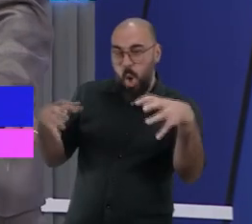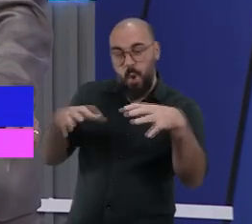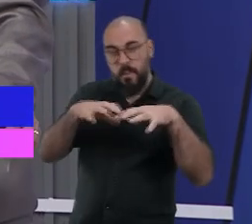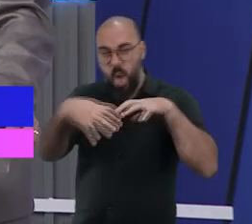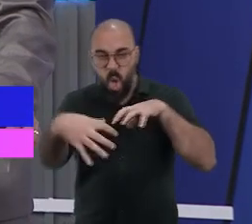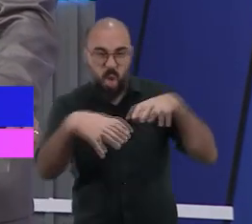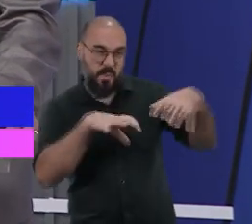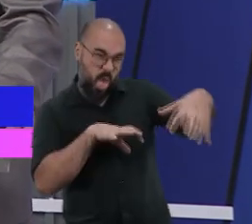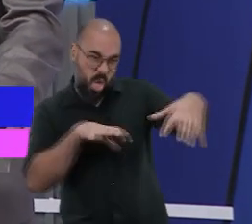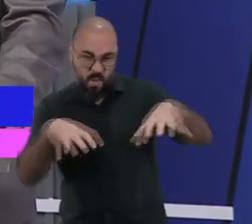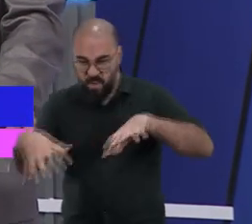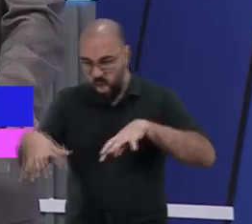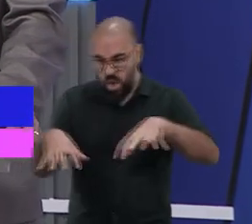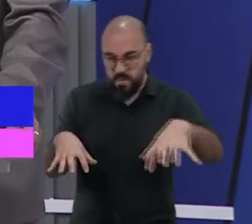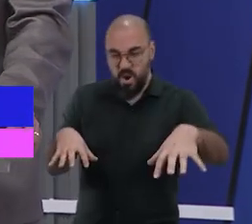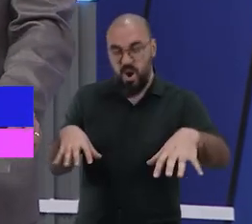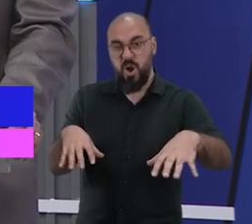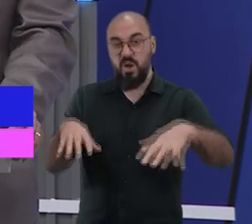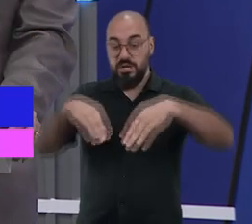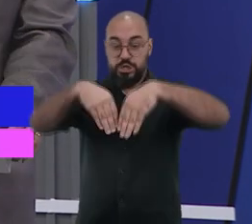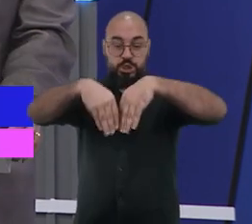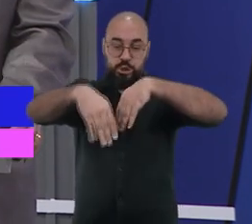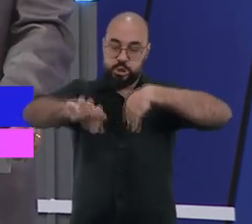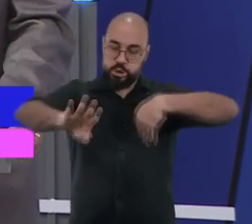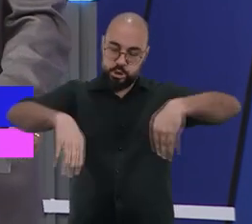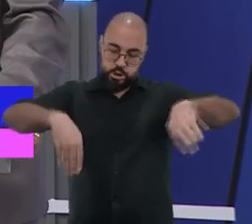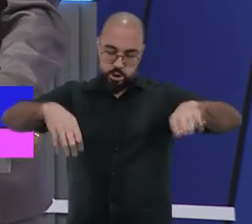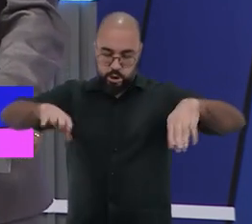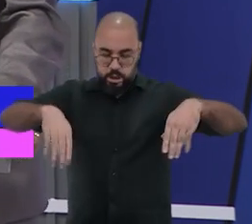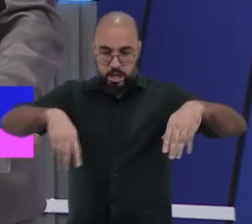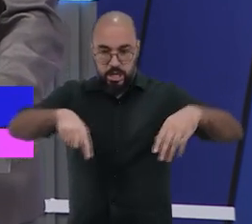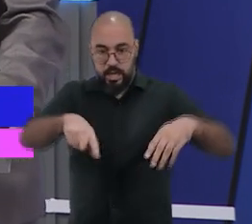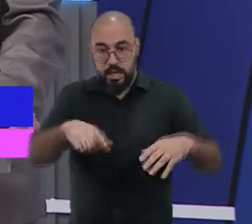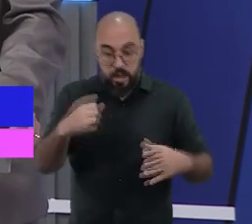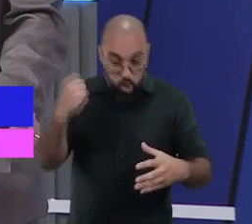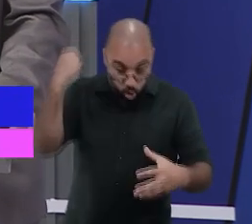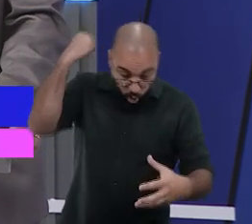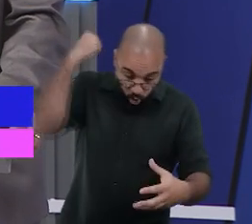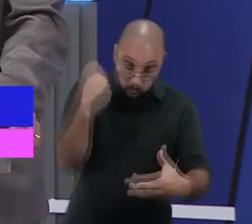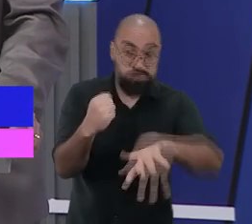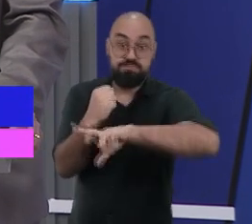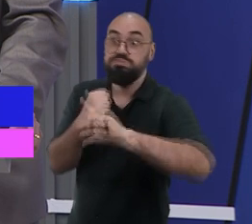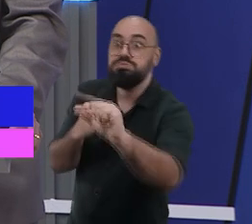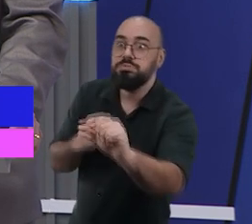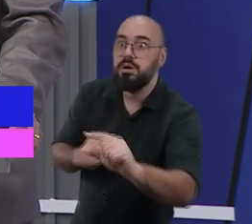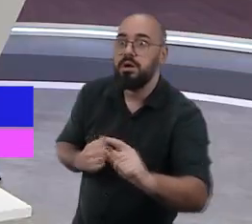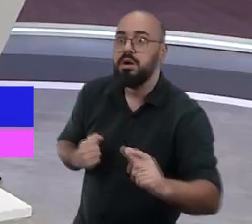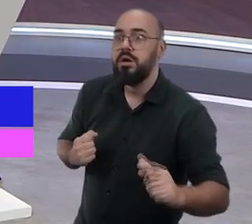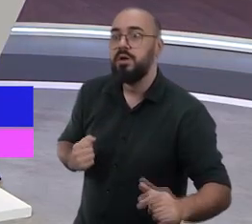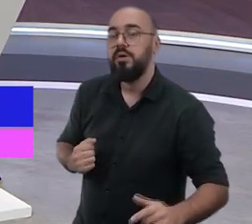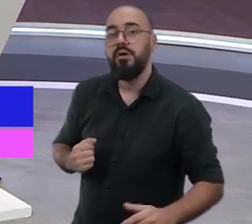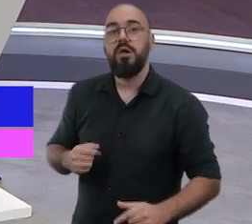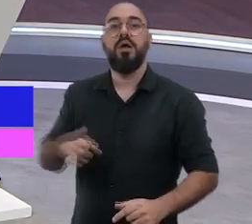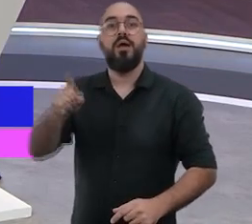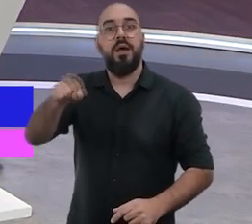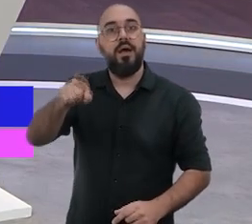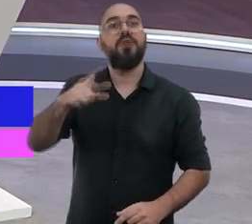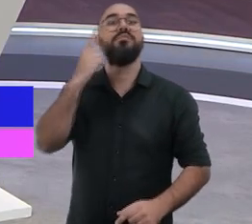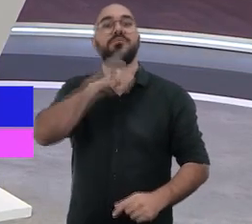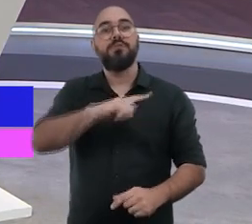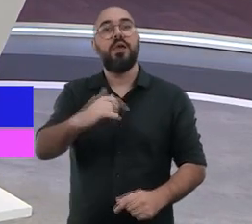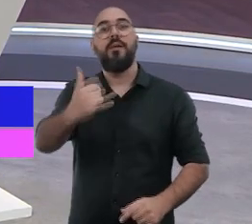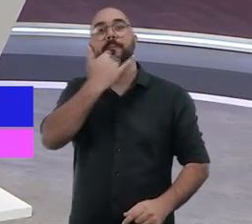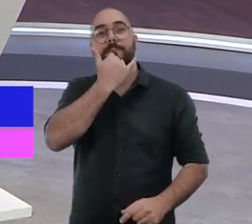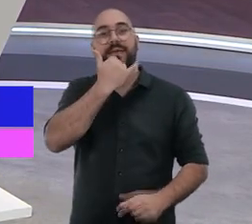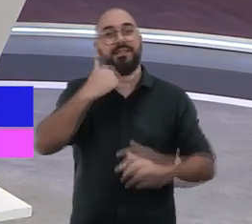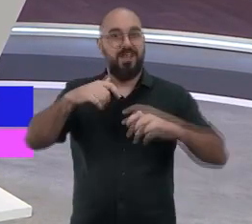os pecadores iam para levar as suas ofertas e encontrarem o perdão. Lá no